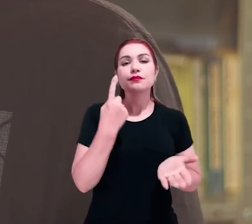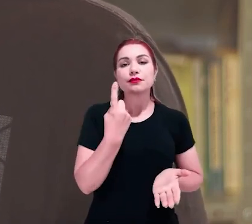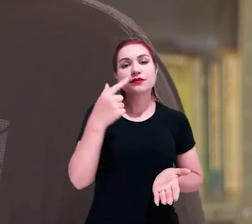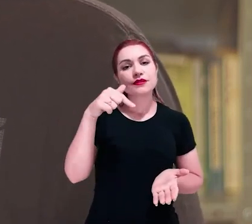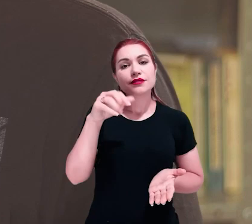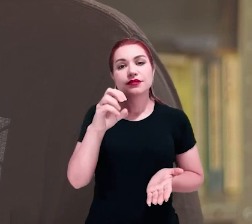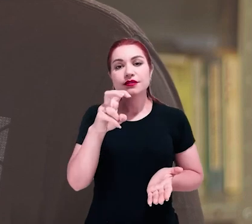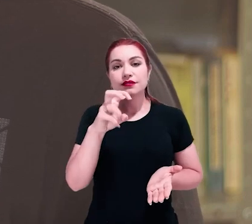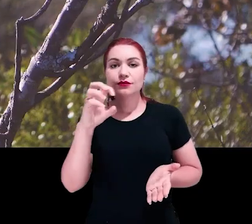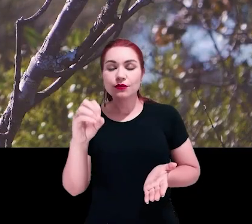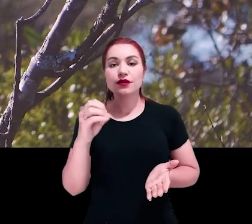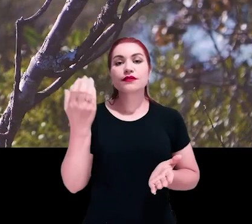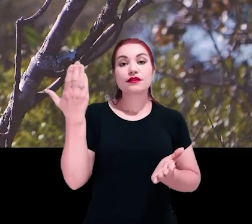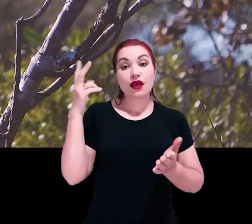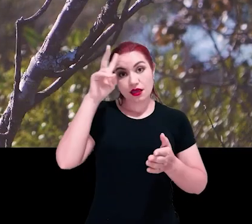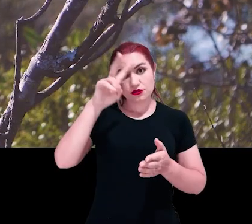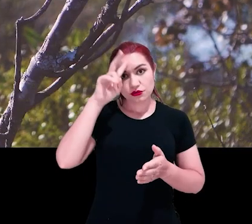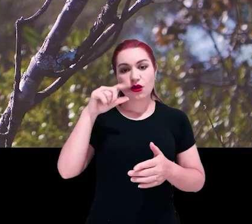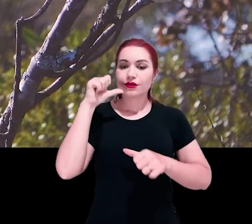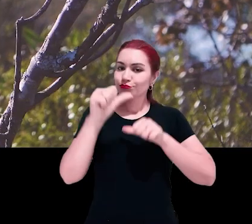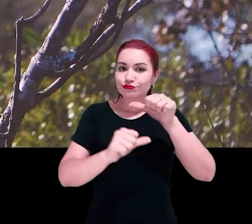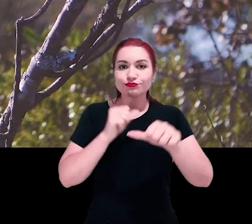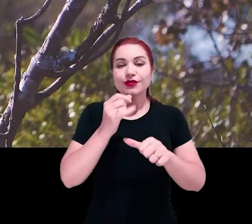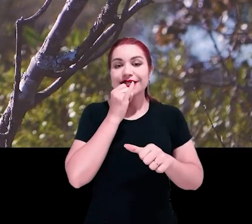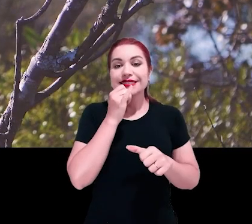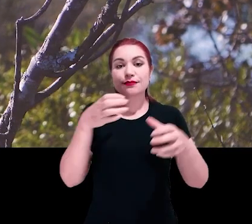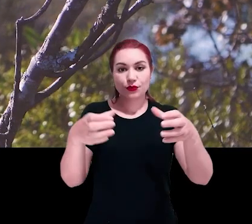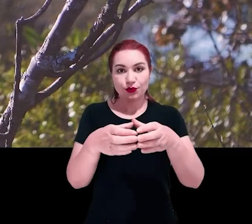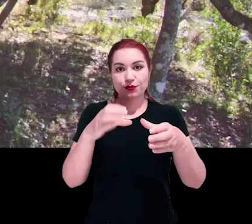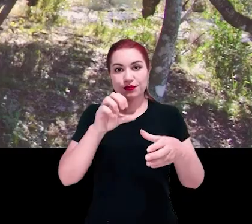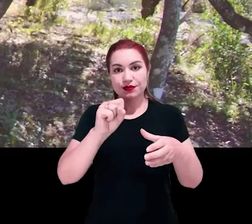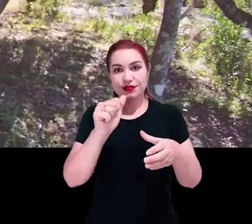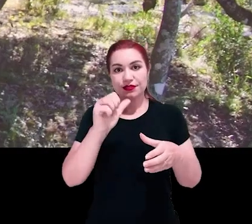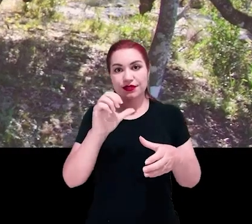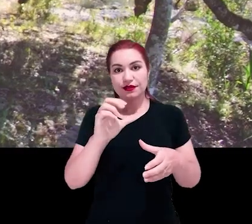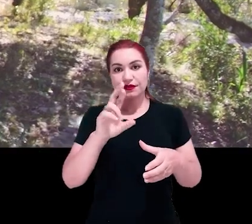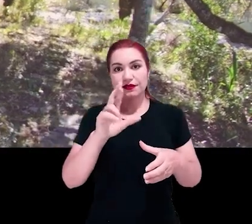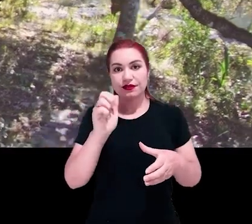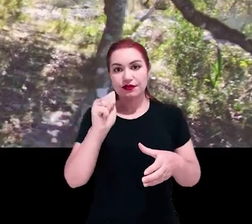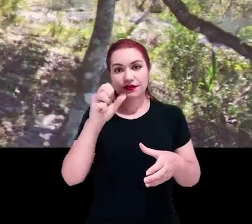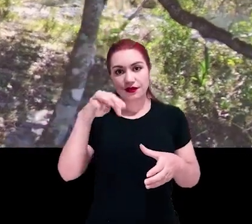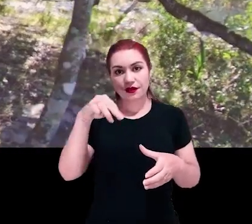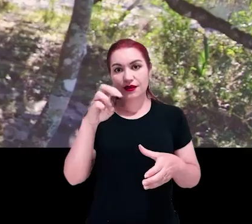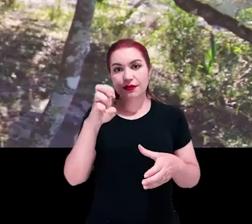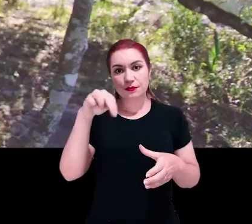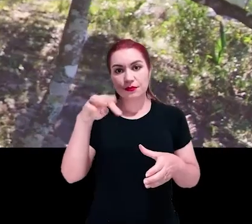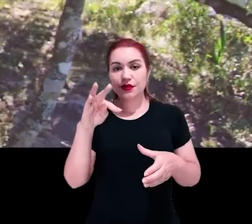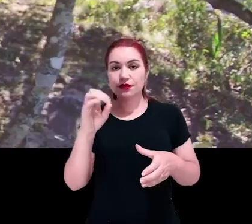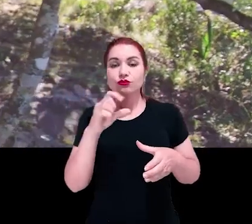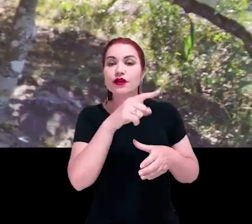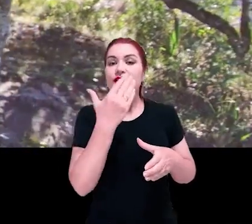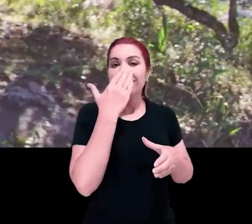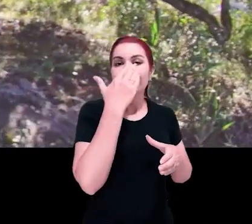muda toda essa história. A colônia de Sacramento, que é uma vila portuguesa, ficava em frente a Buenos Aires, e há uma disputa